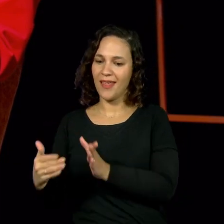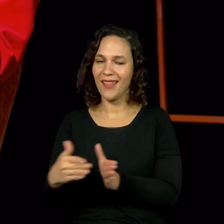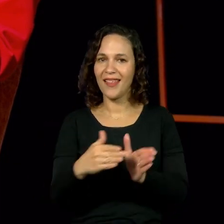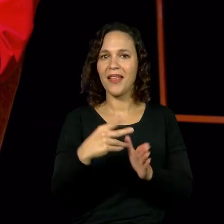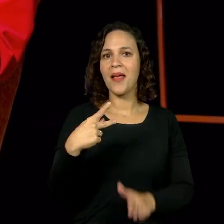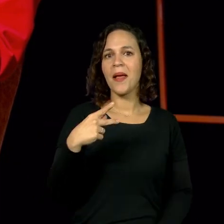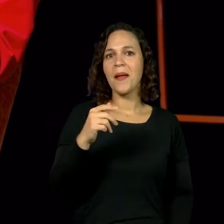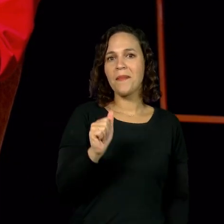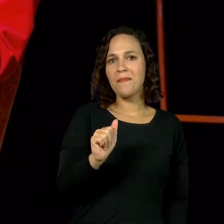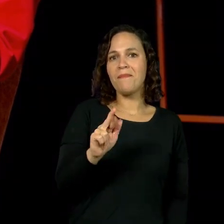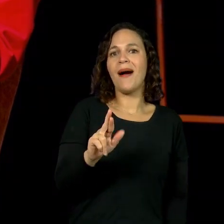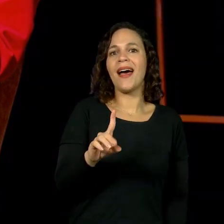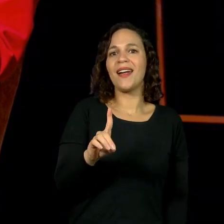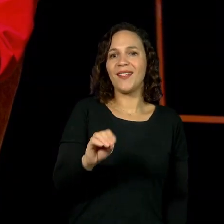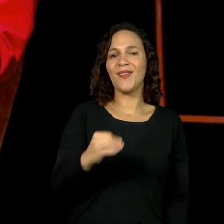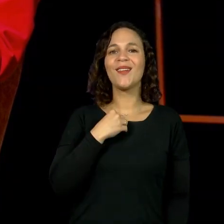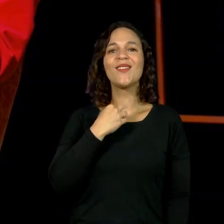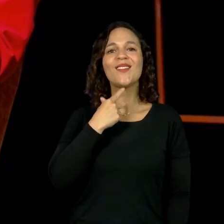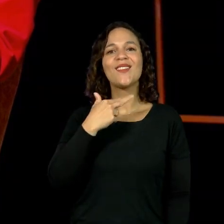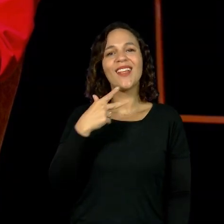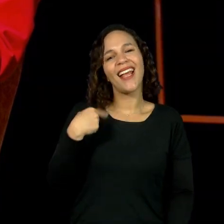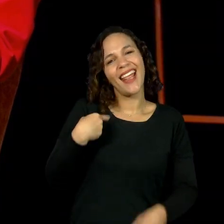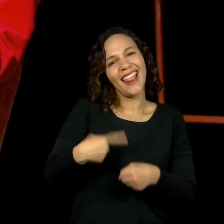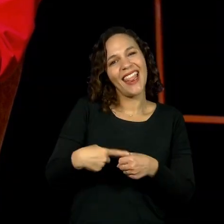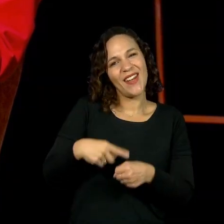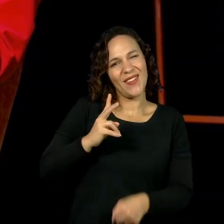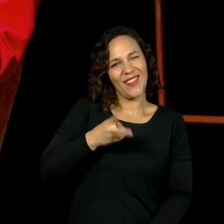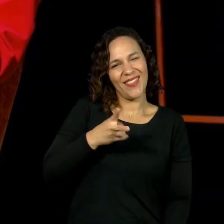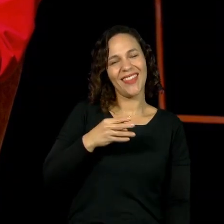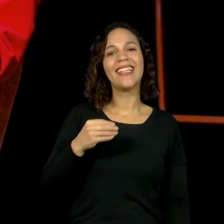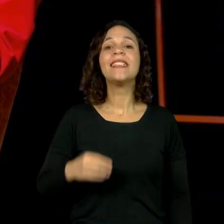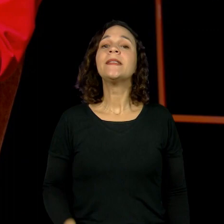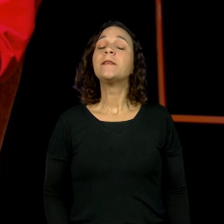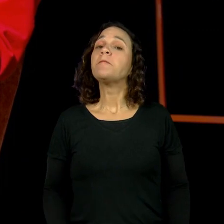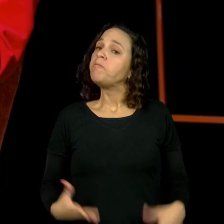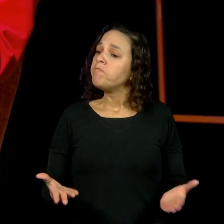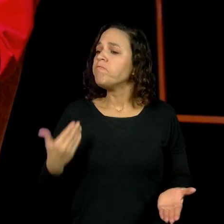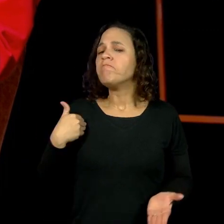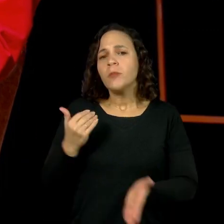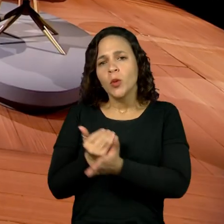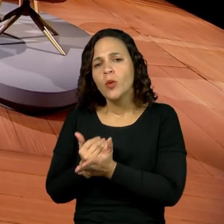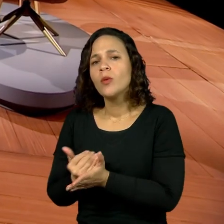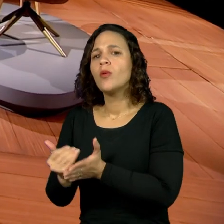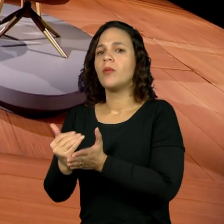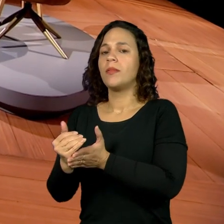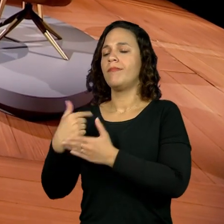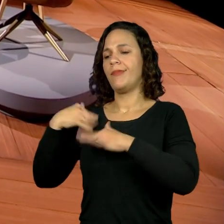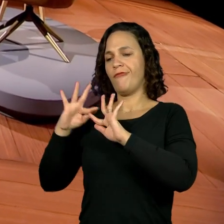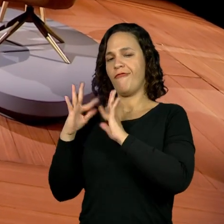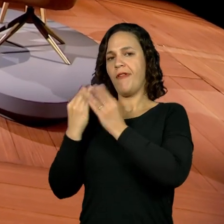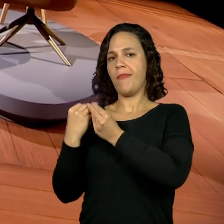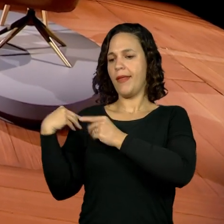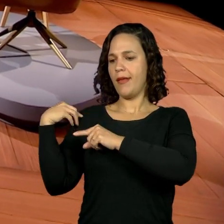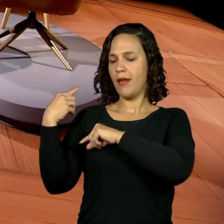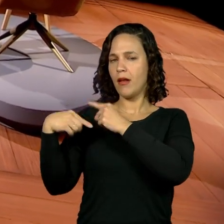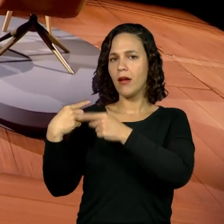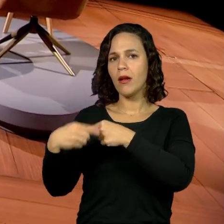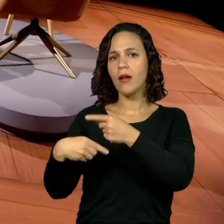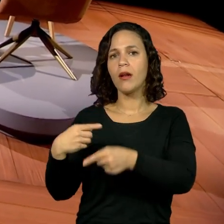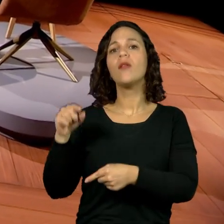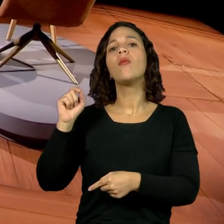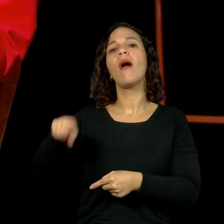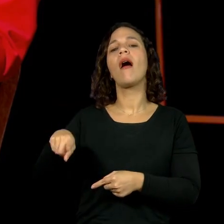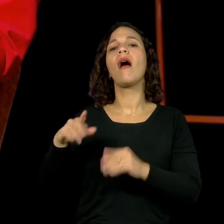esse sotaque e tal, né? Mas ali eu começo, sim, eu venho de uma família